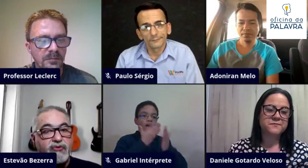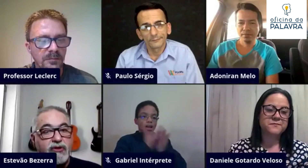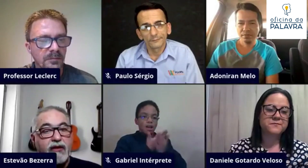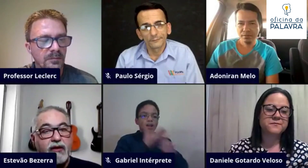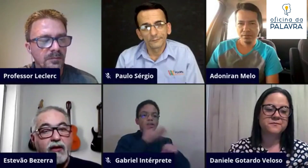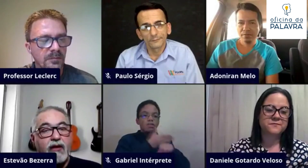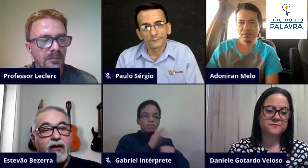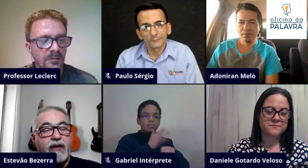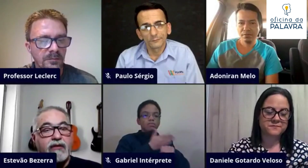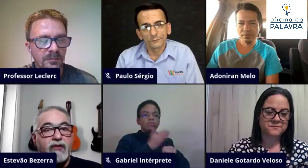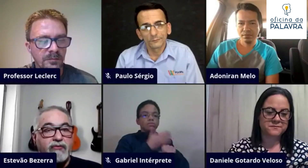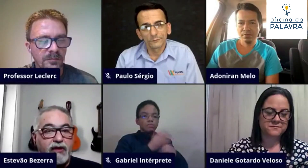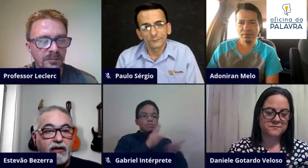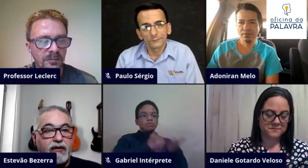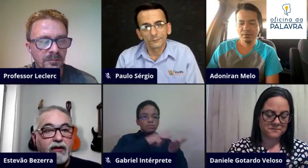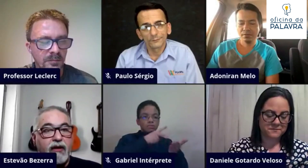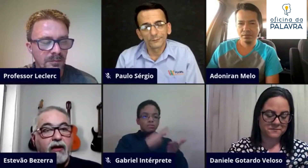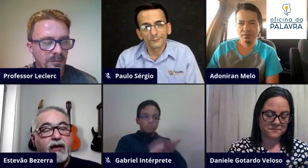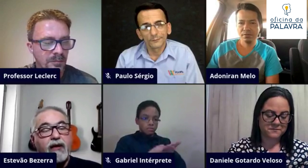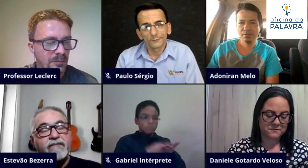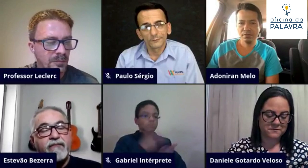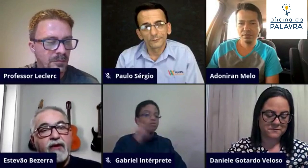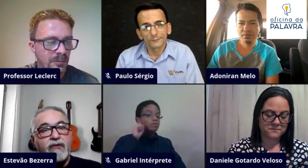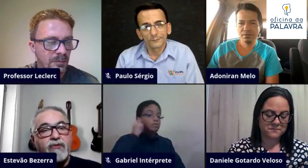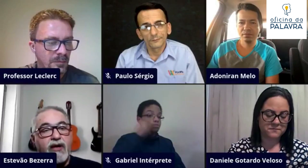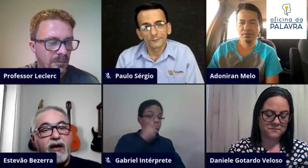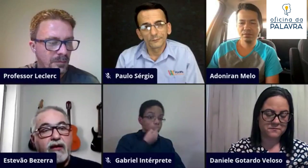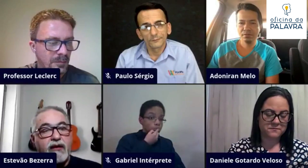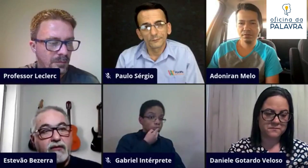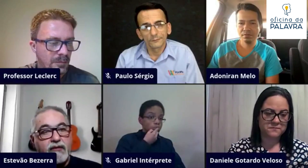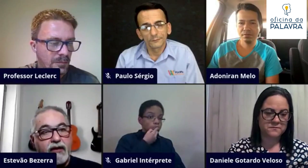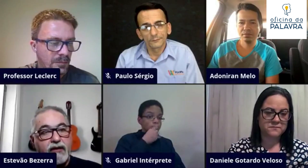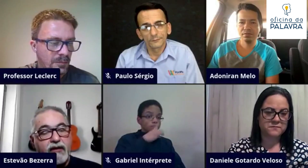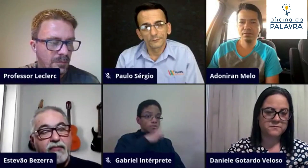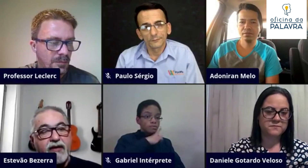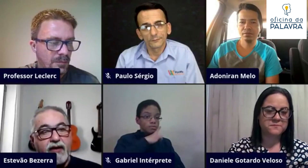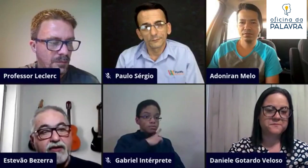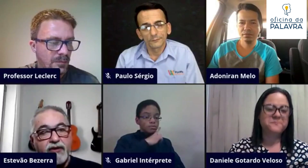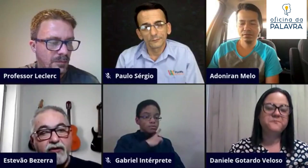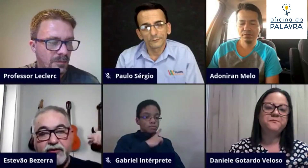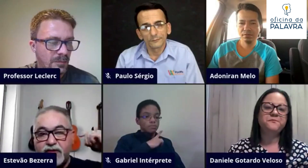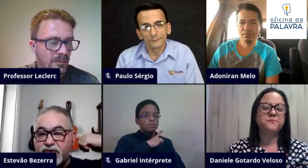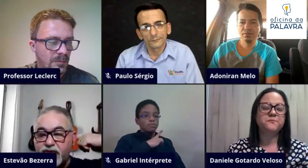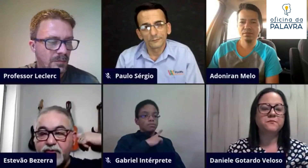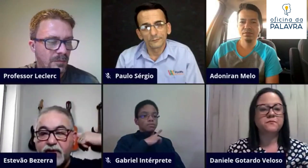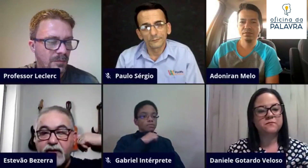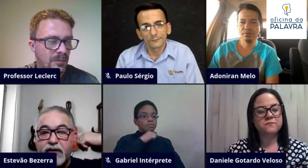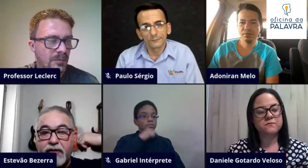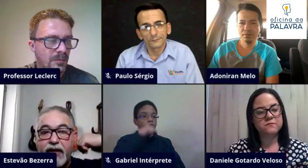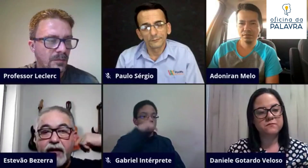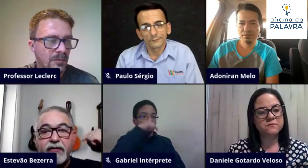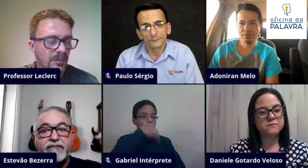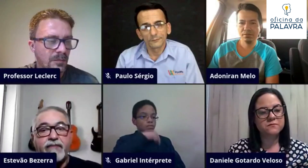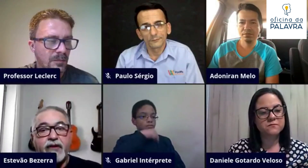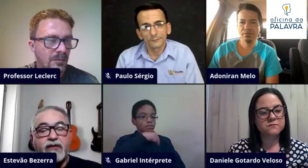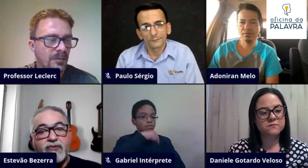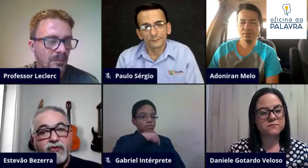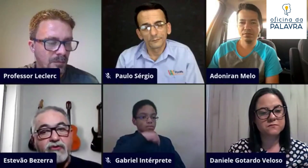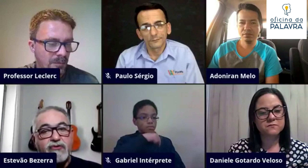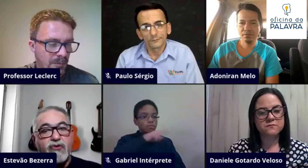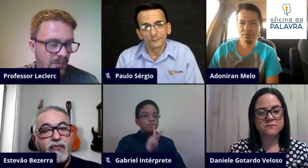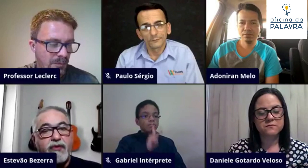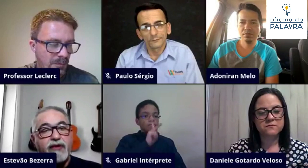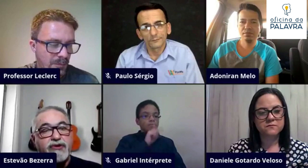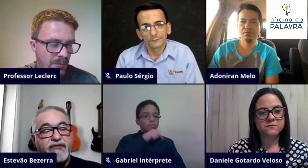tradutores surdos, né? Então, tem no Quênia, aqui na América Latina, nós temos, se eu não me engano, na Nicarágua.